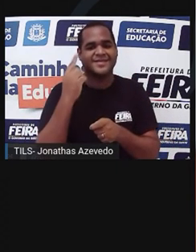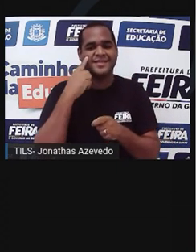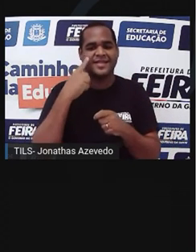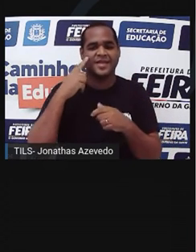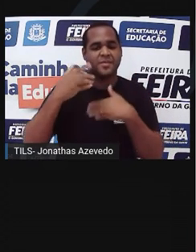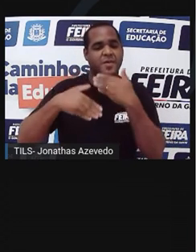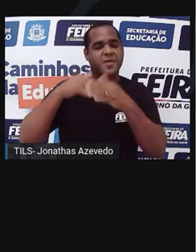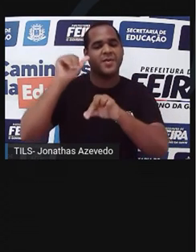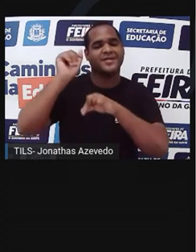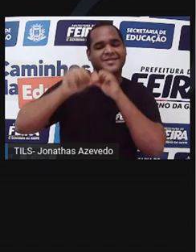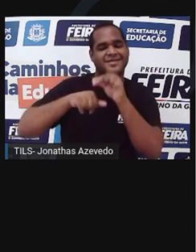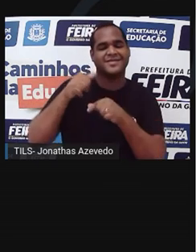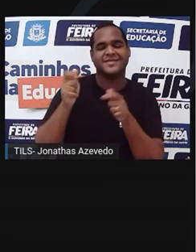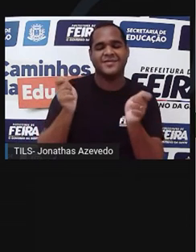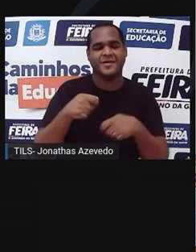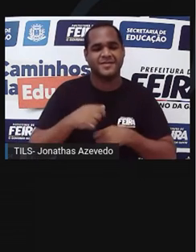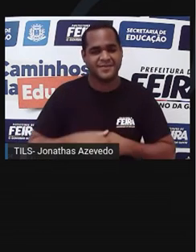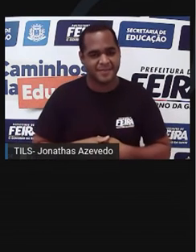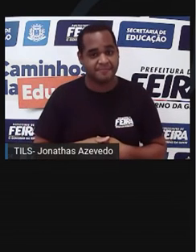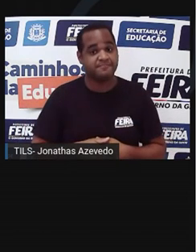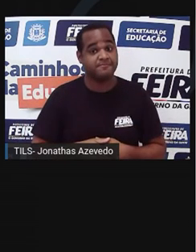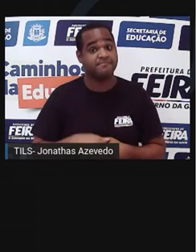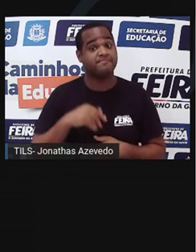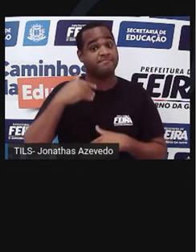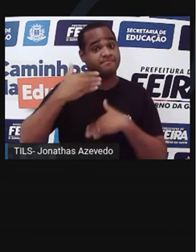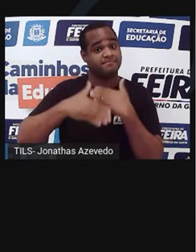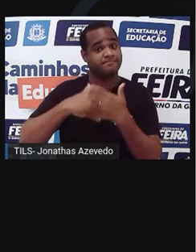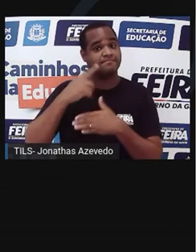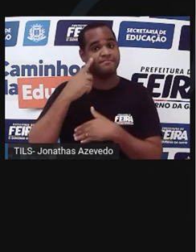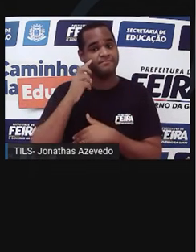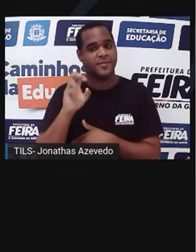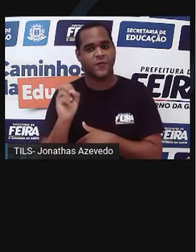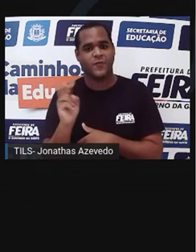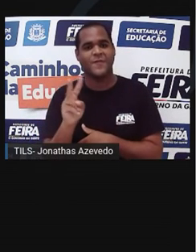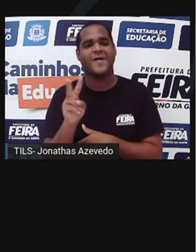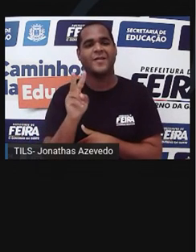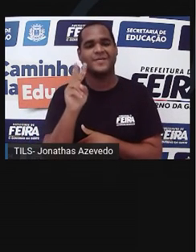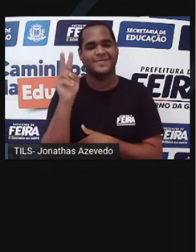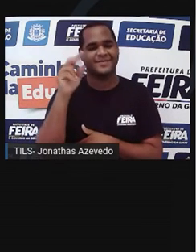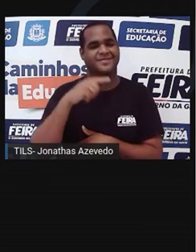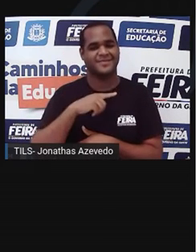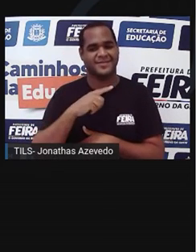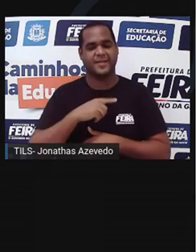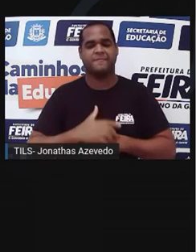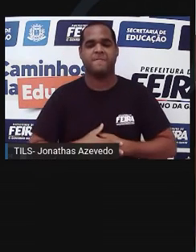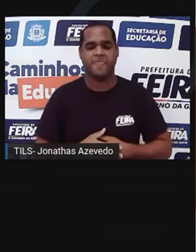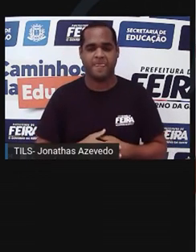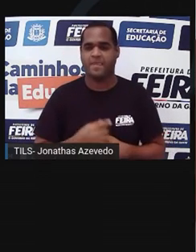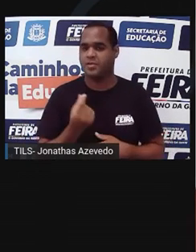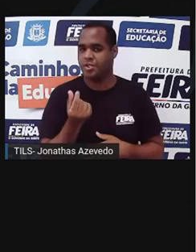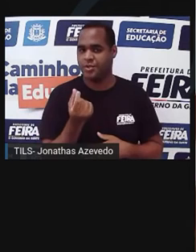solução? Essa conta requer um valor monetário.